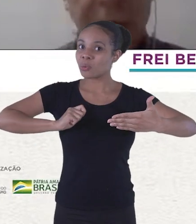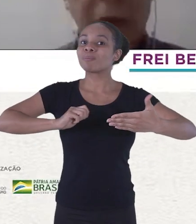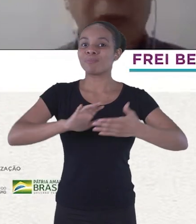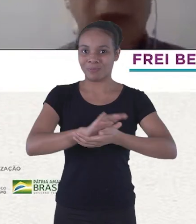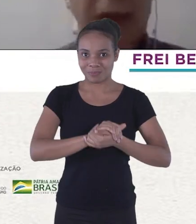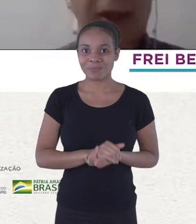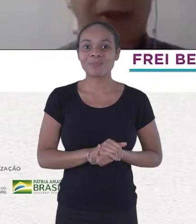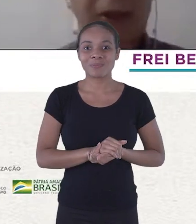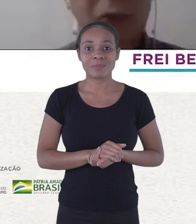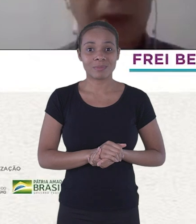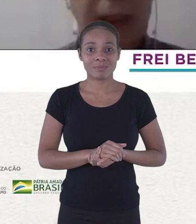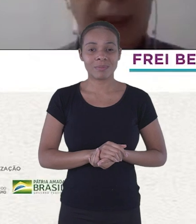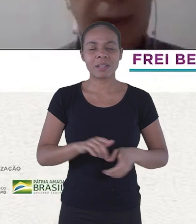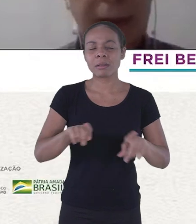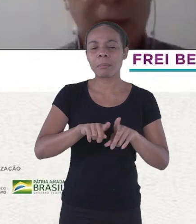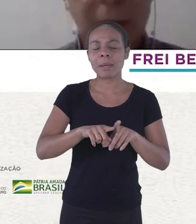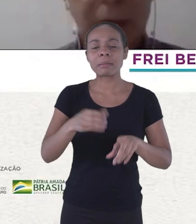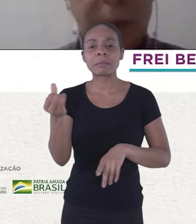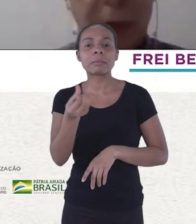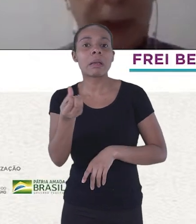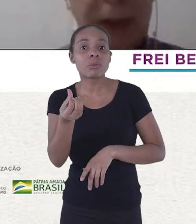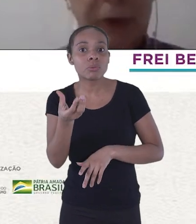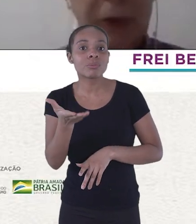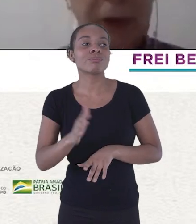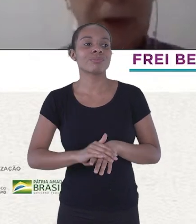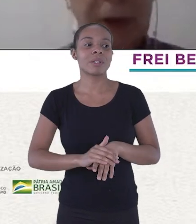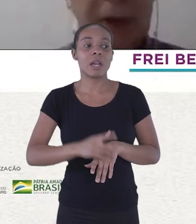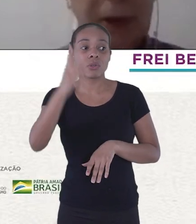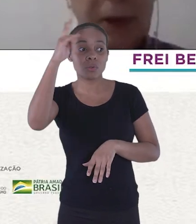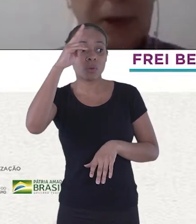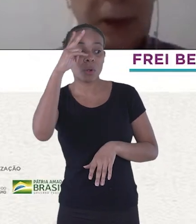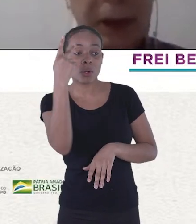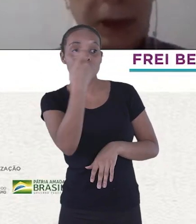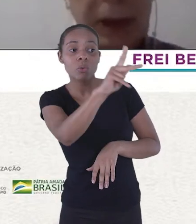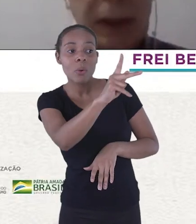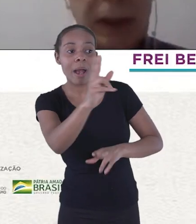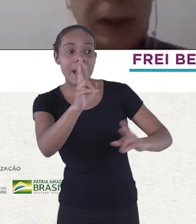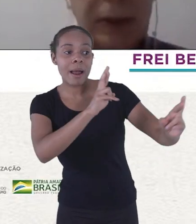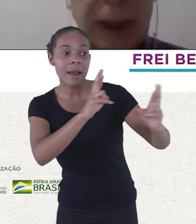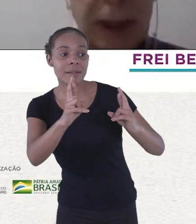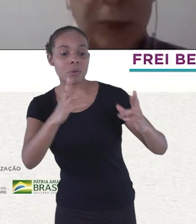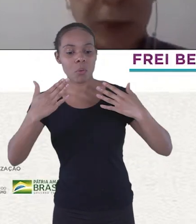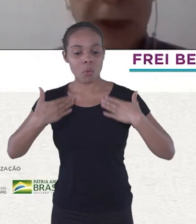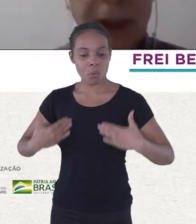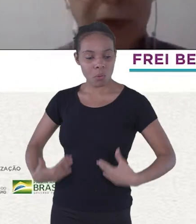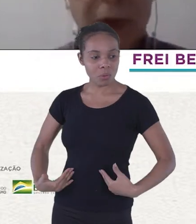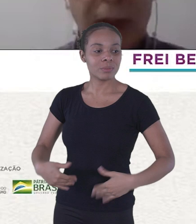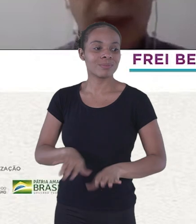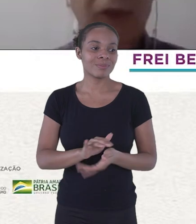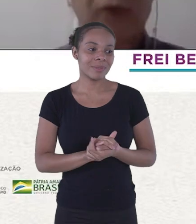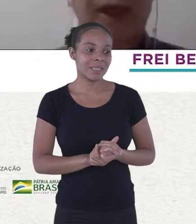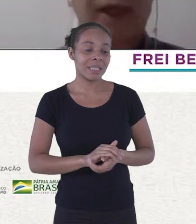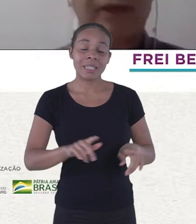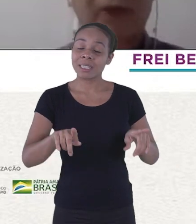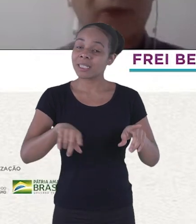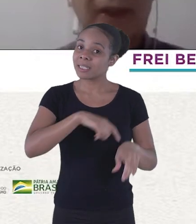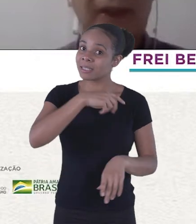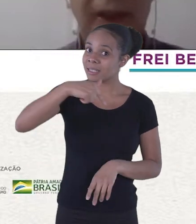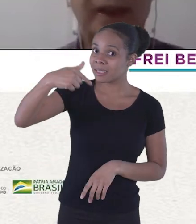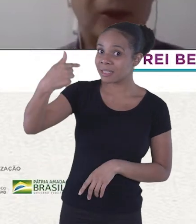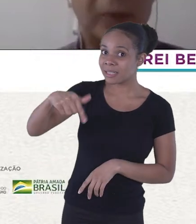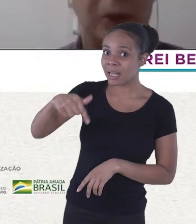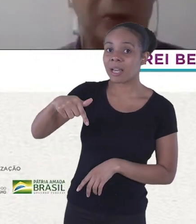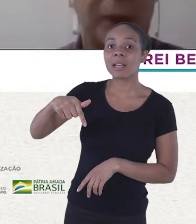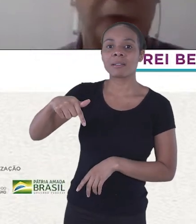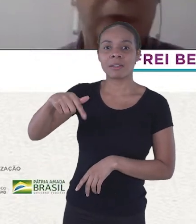Sexto, é a história da sua relação com o esporte. E E sétimo é a história da sua relação com a Lili,